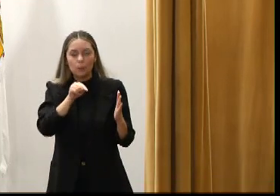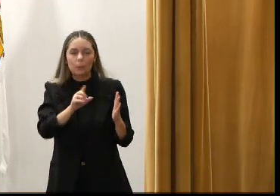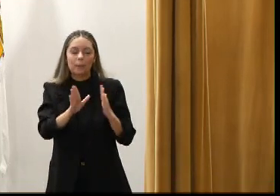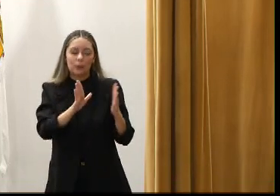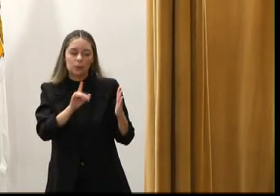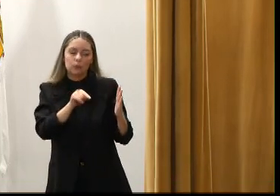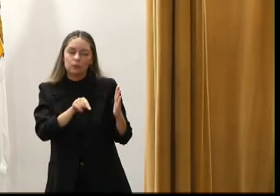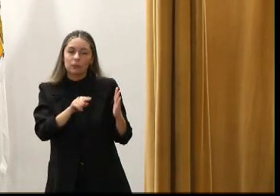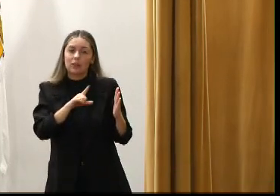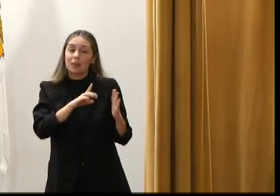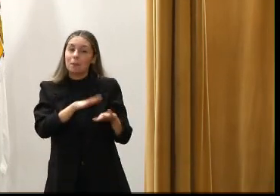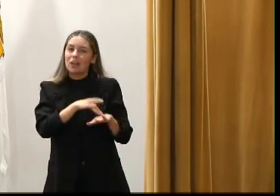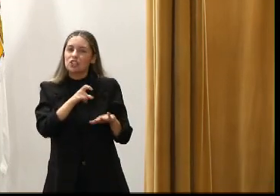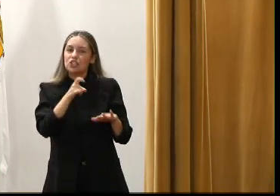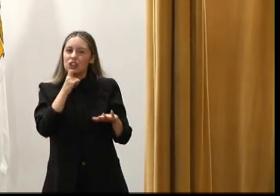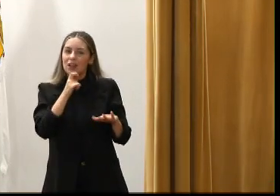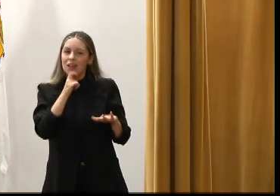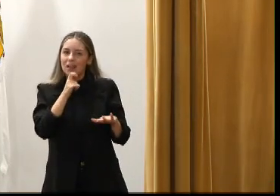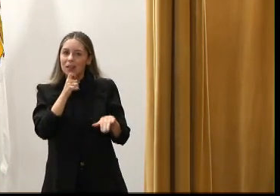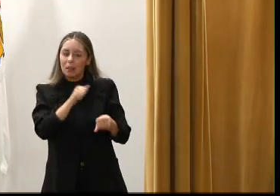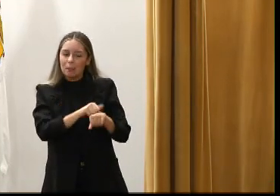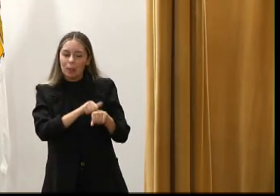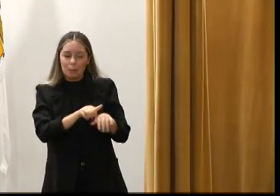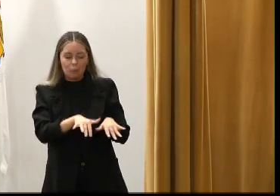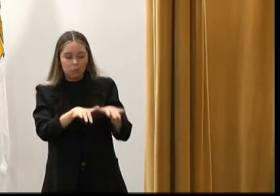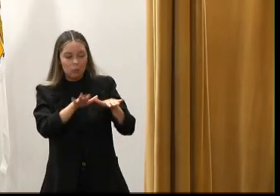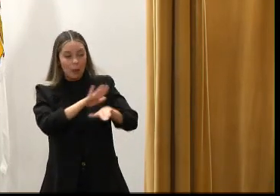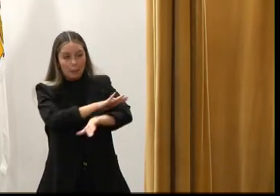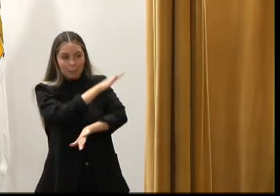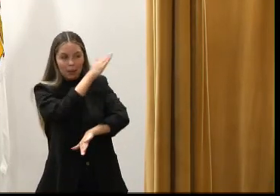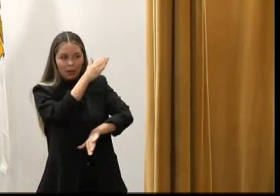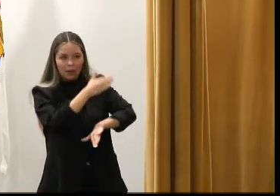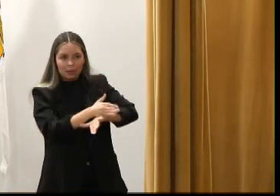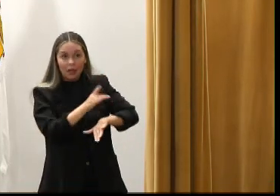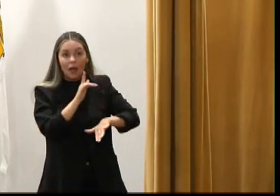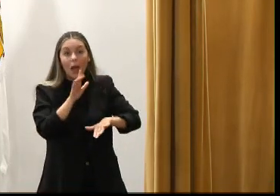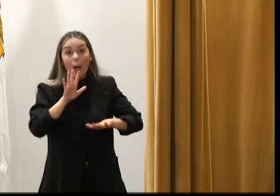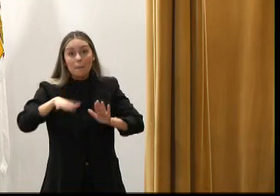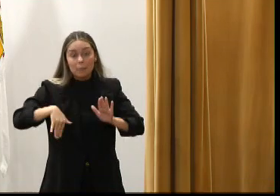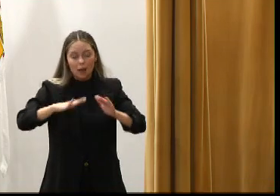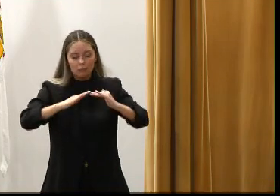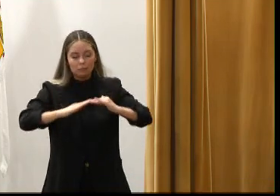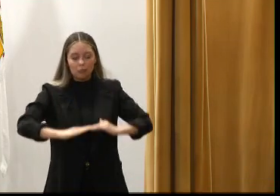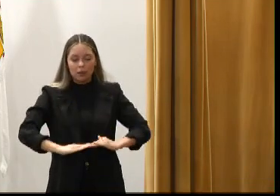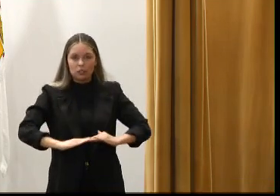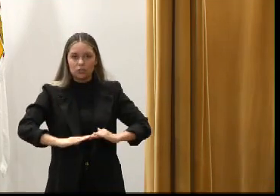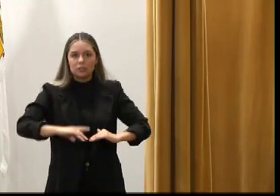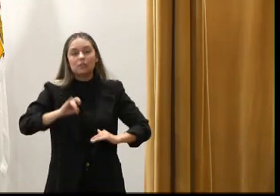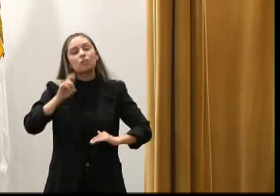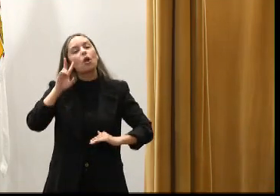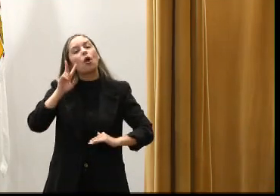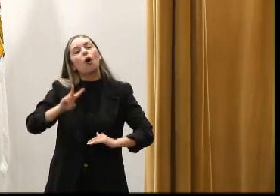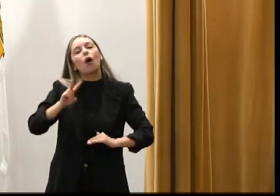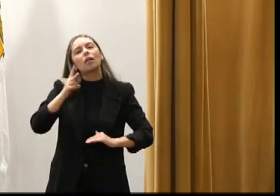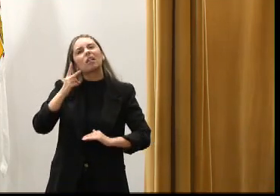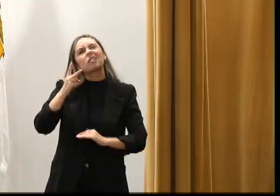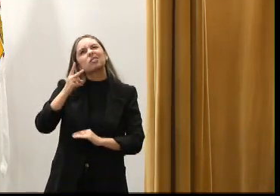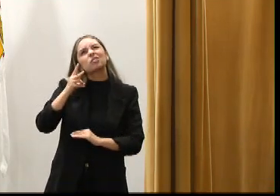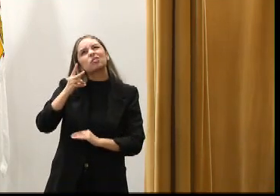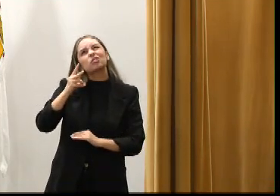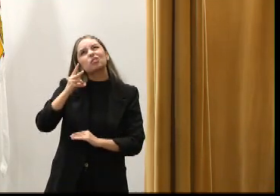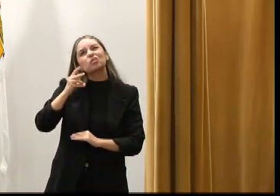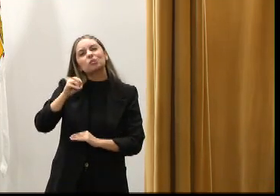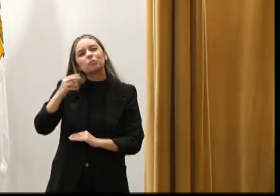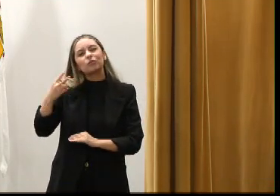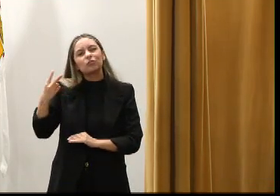tenho mais gelo acumulado nas geleiras, o nível do mar baixa. Se a gente voltar 22 mil anos atrás, na última glaciação,